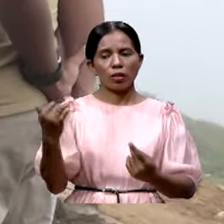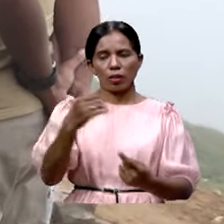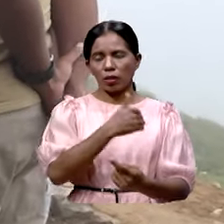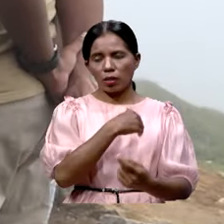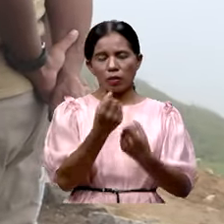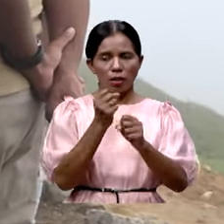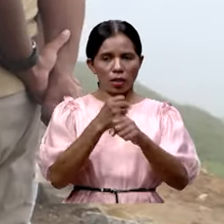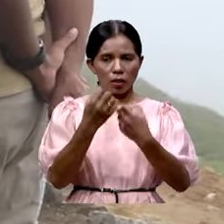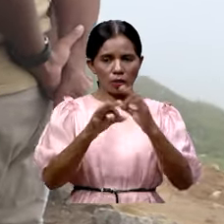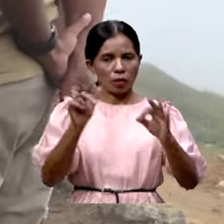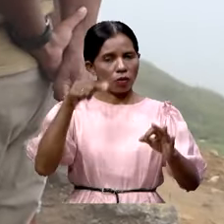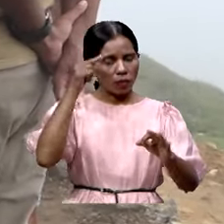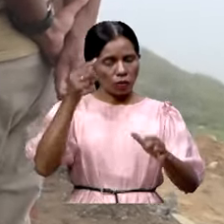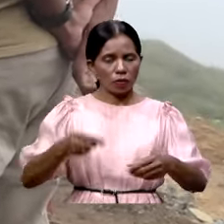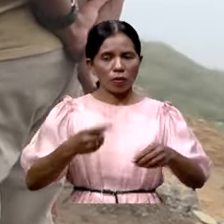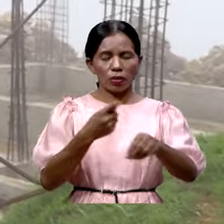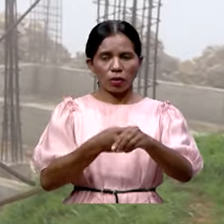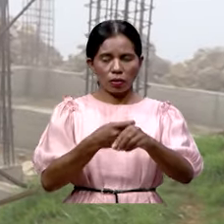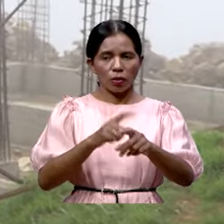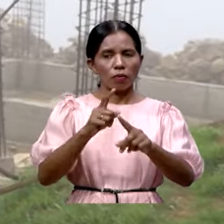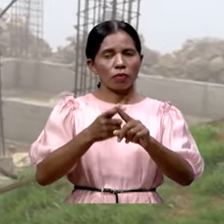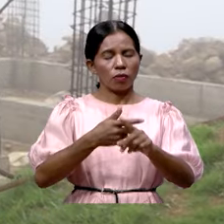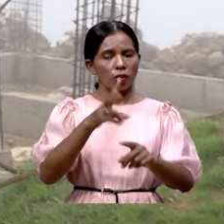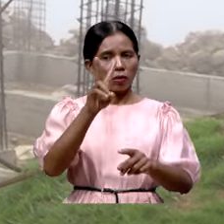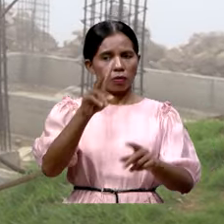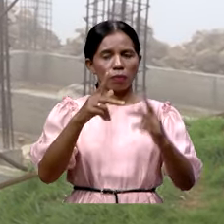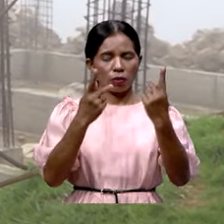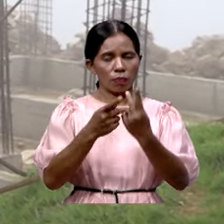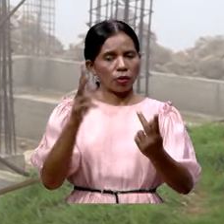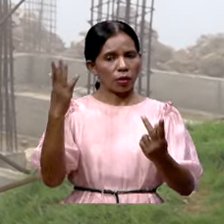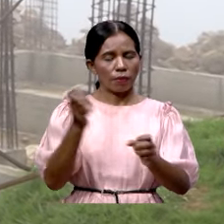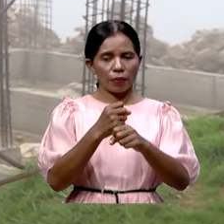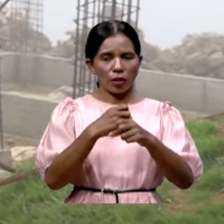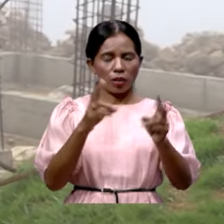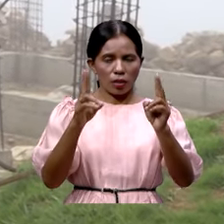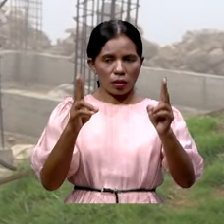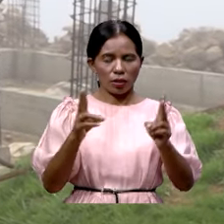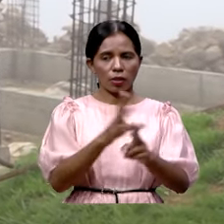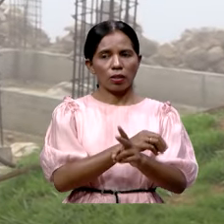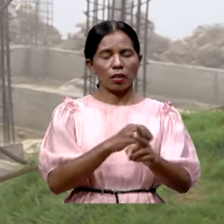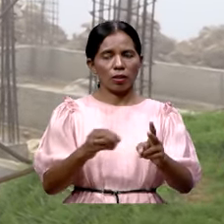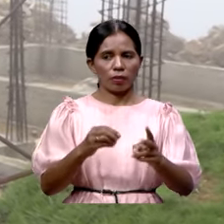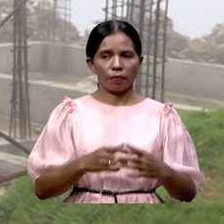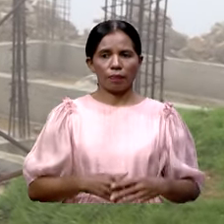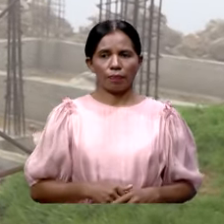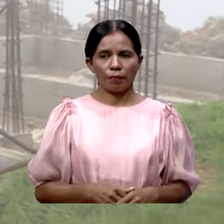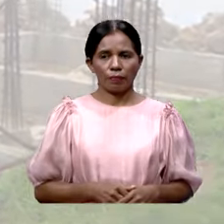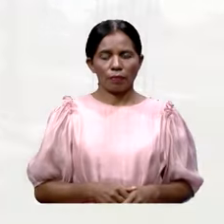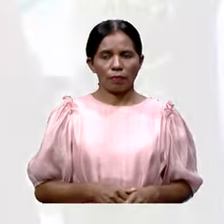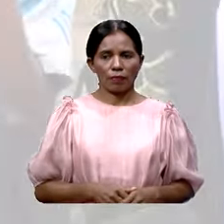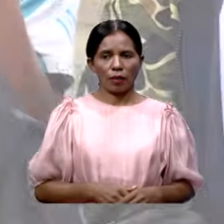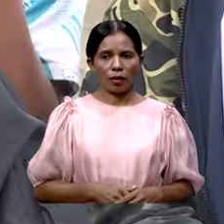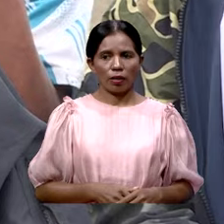finaliza. Também o governo foi tanto tempo o fulan rua para companhia refere a tu finaliza construção da torre né.